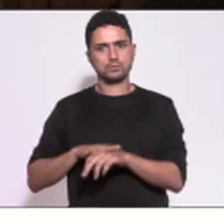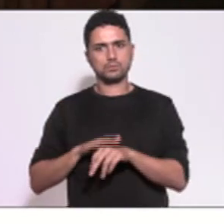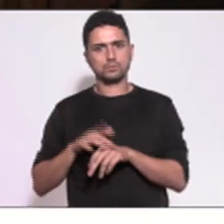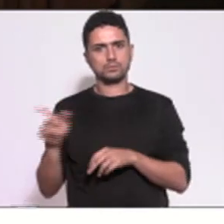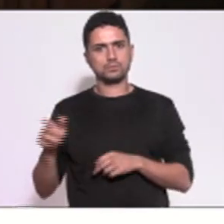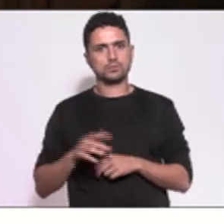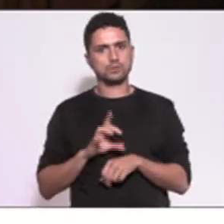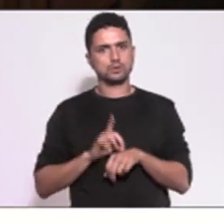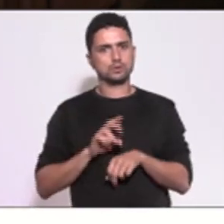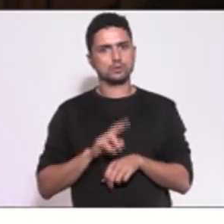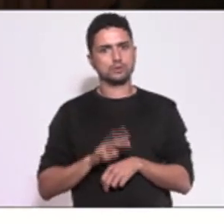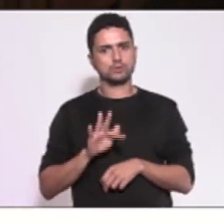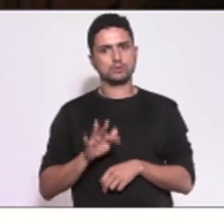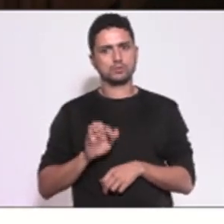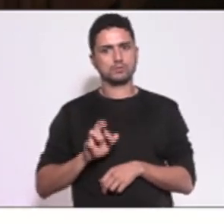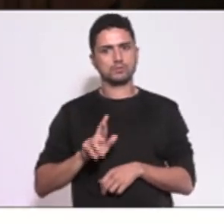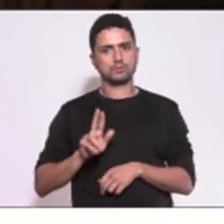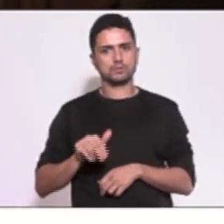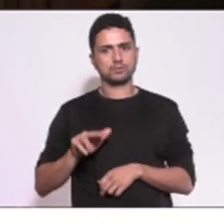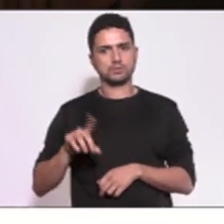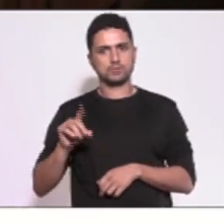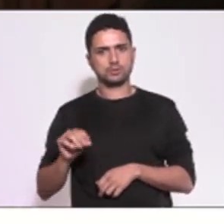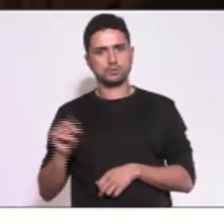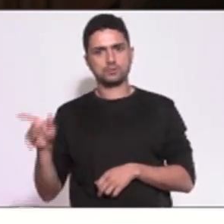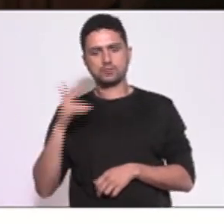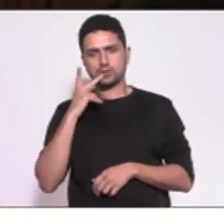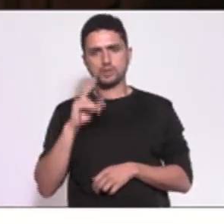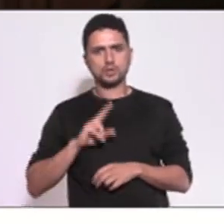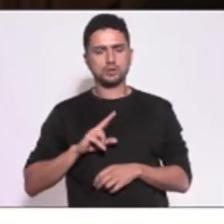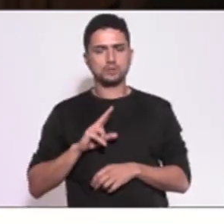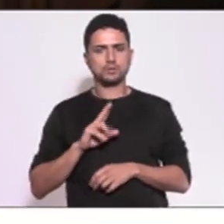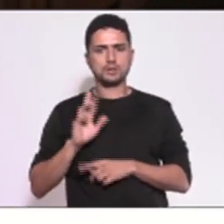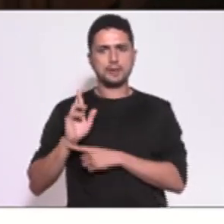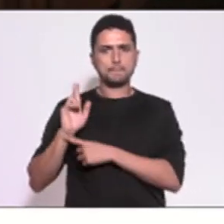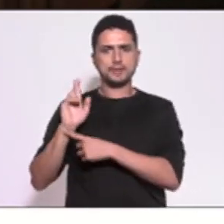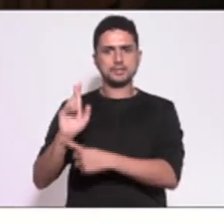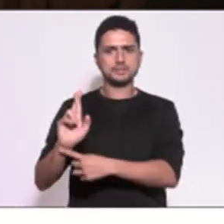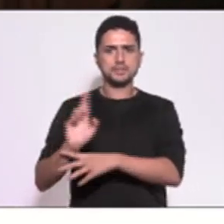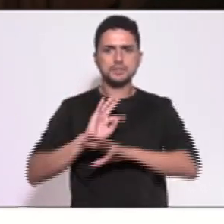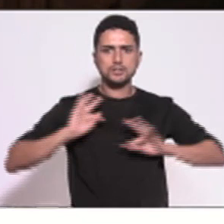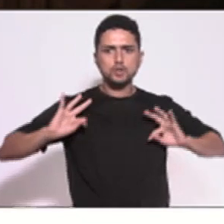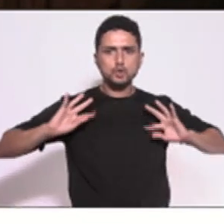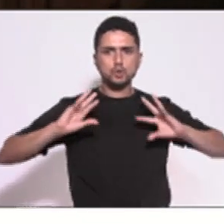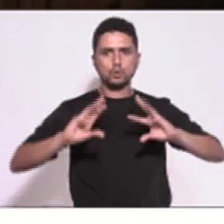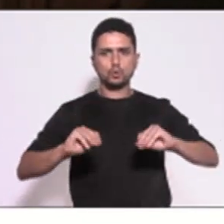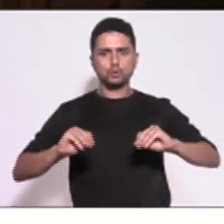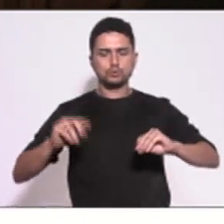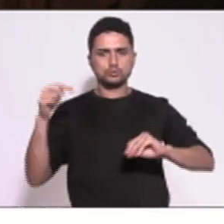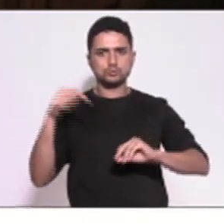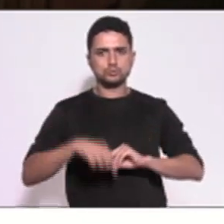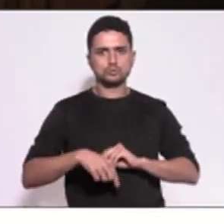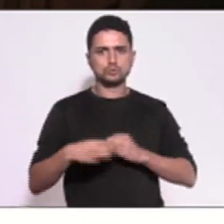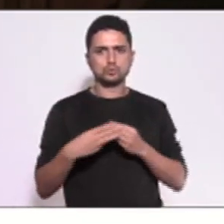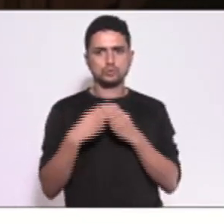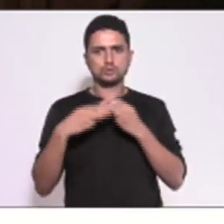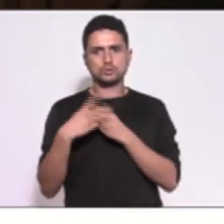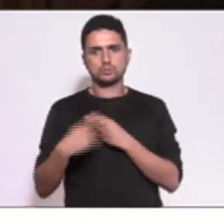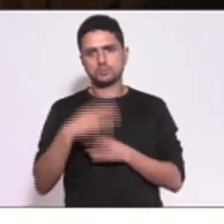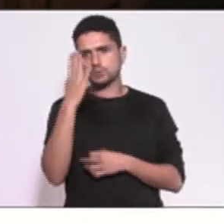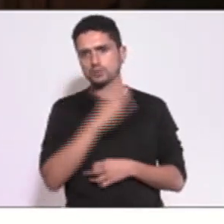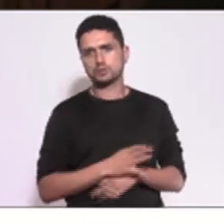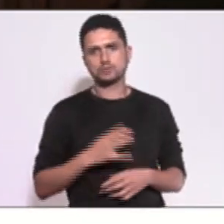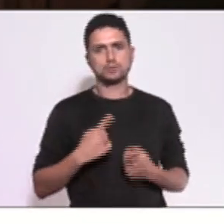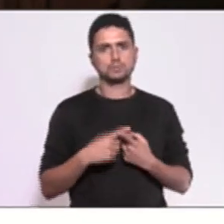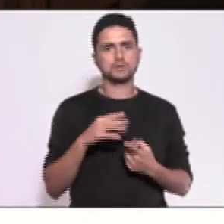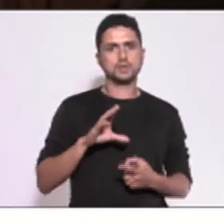O doutor Fernando Lotenberg fala em nome de todos os judeus do Brasil, e não é o senhor cônsul honorário de